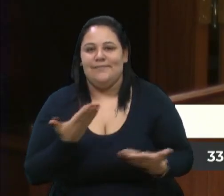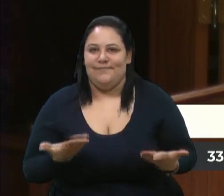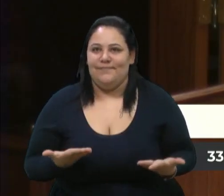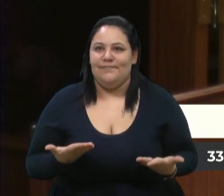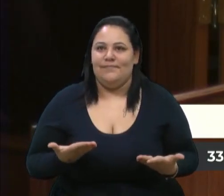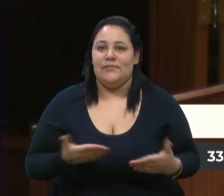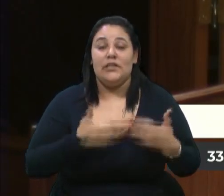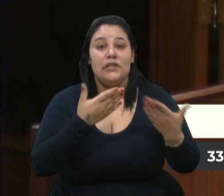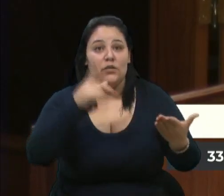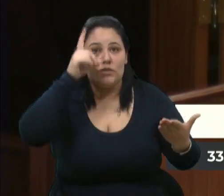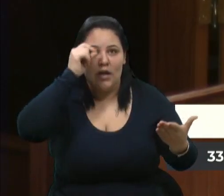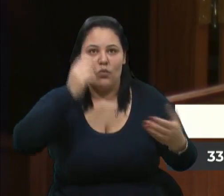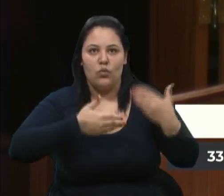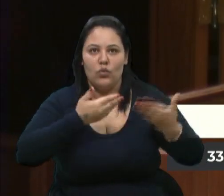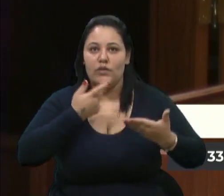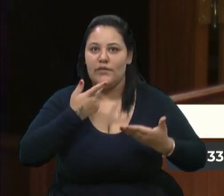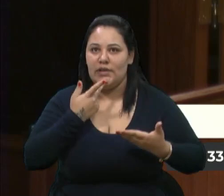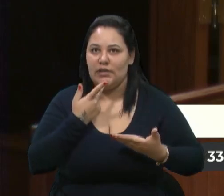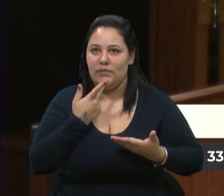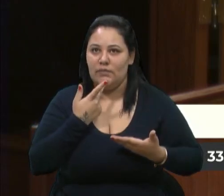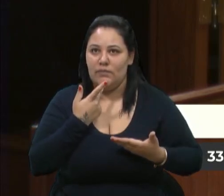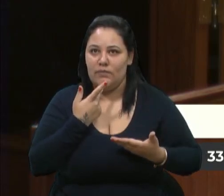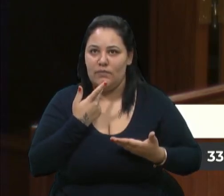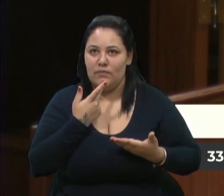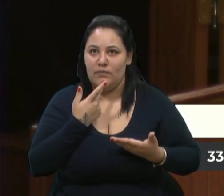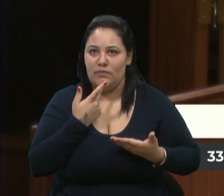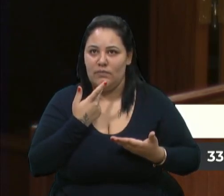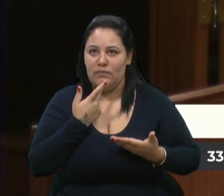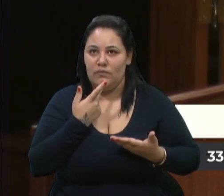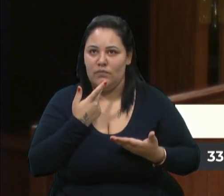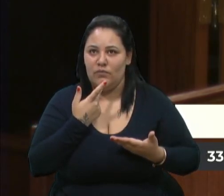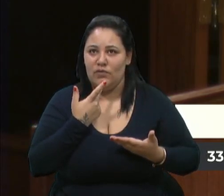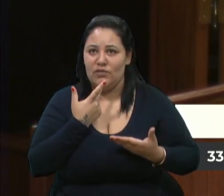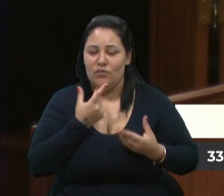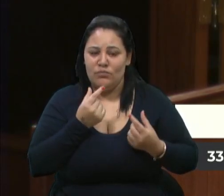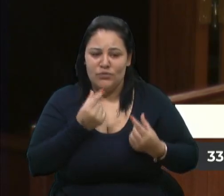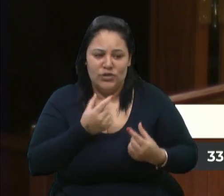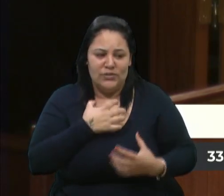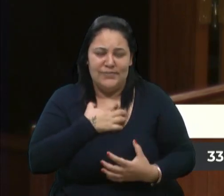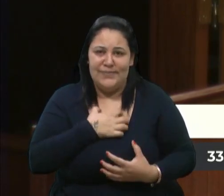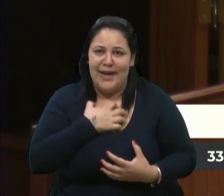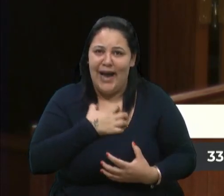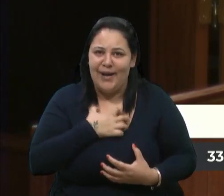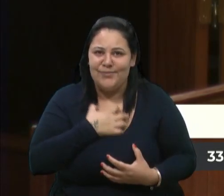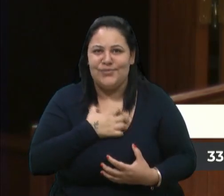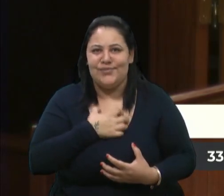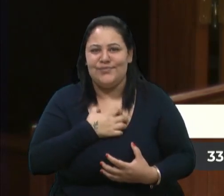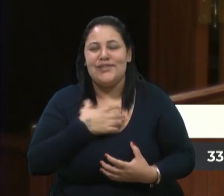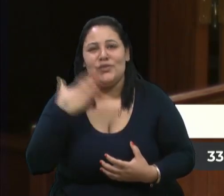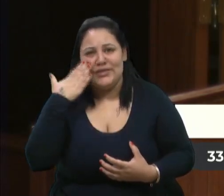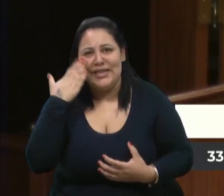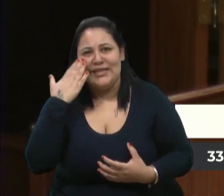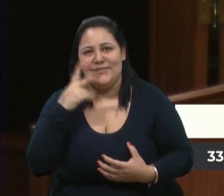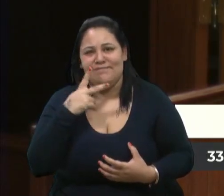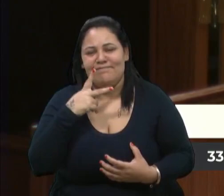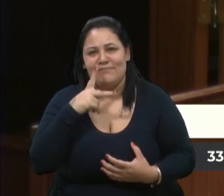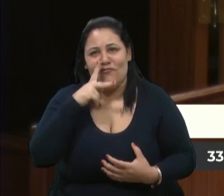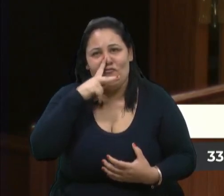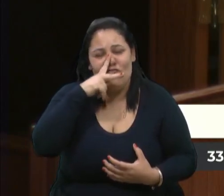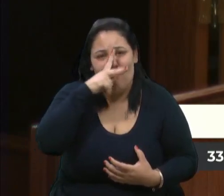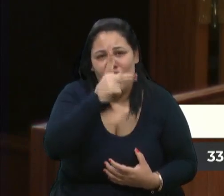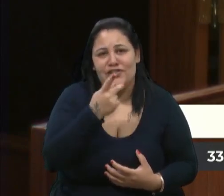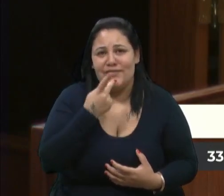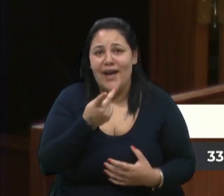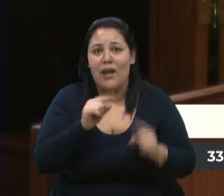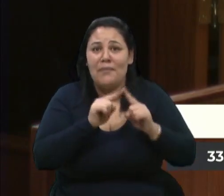Scalco, quando eu falei isso, foi um pouco de indignação, foi um pouco de exagero da minha parte, mas com todo